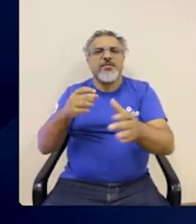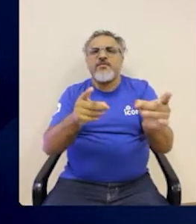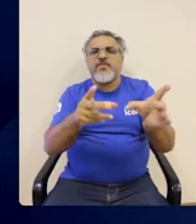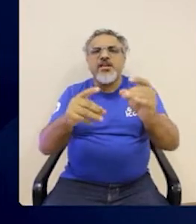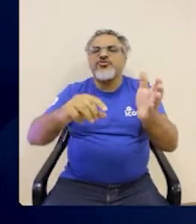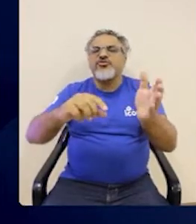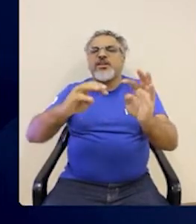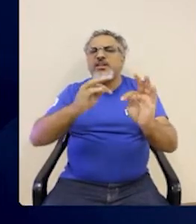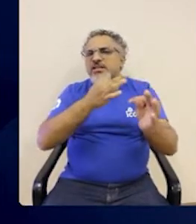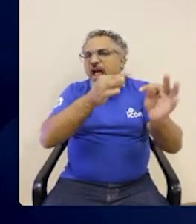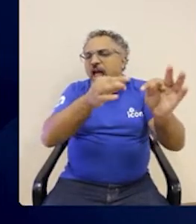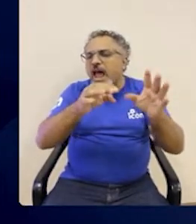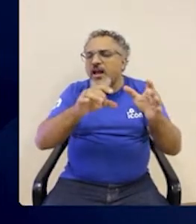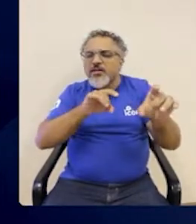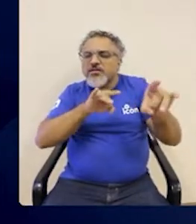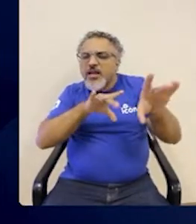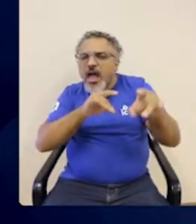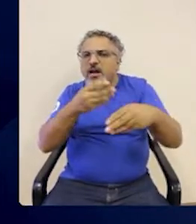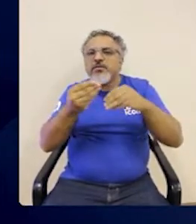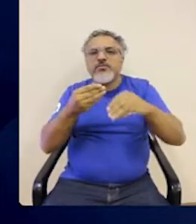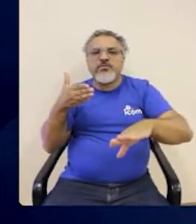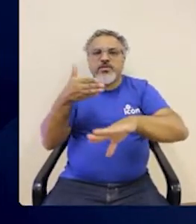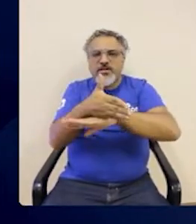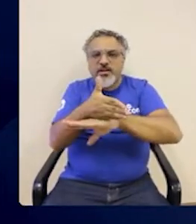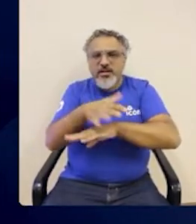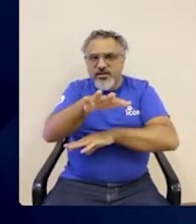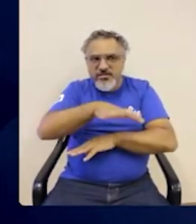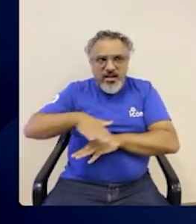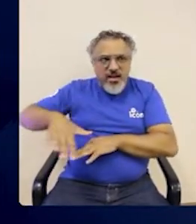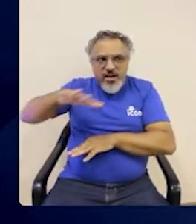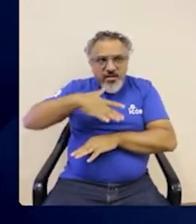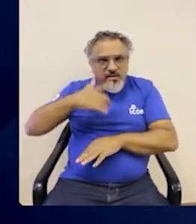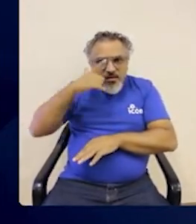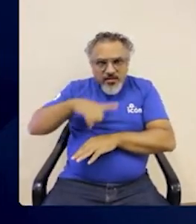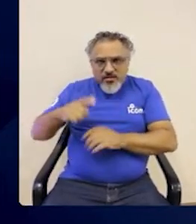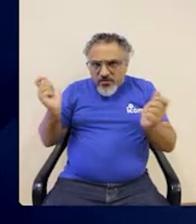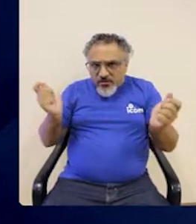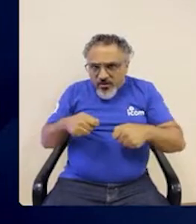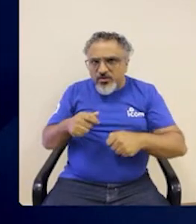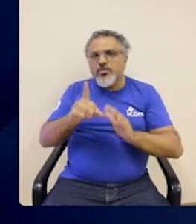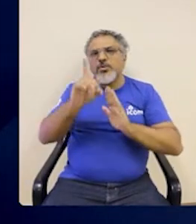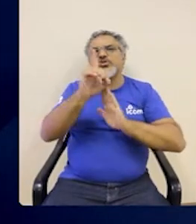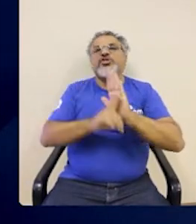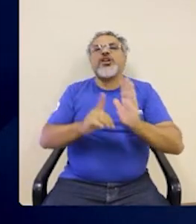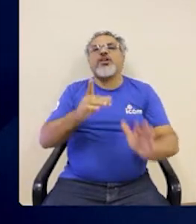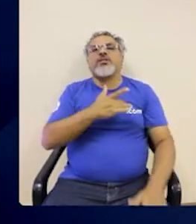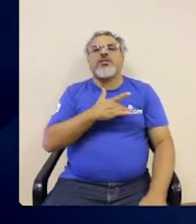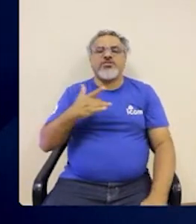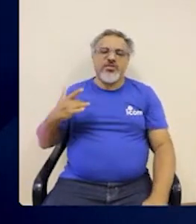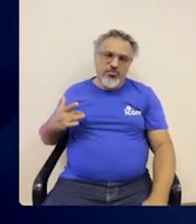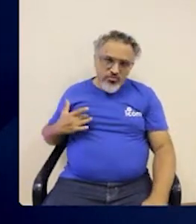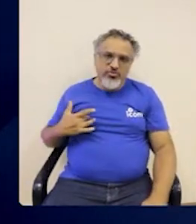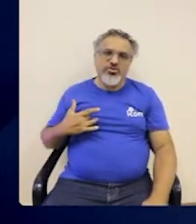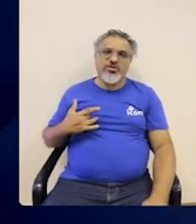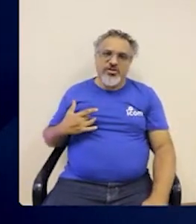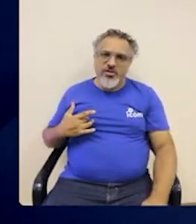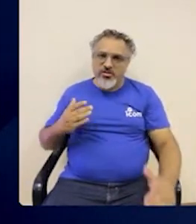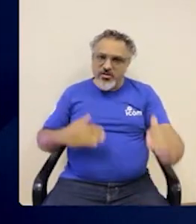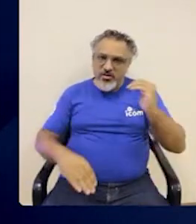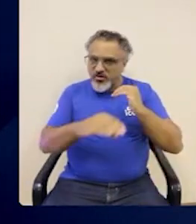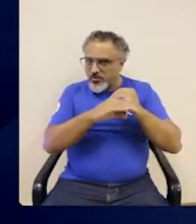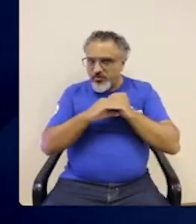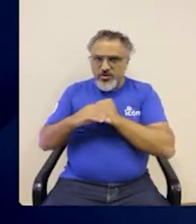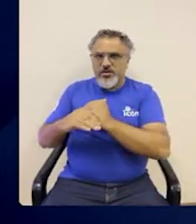técnicas, inclusive para fazer com que o acesso a isso seja considerado também como um direito à saúde, considerar isso uma inequidade em